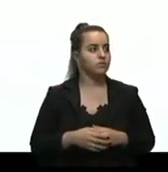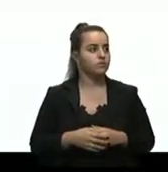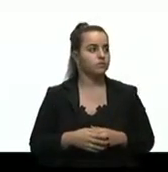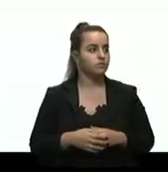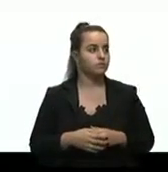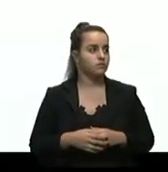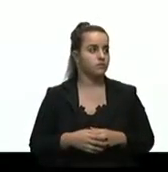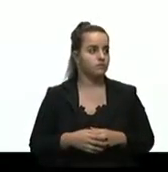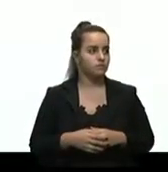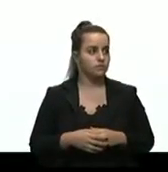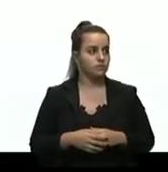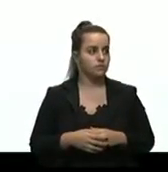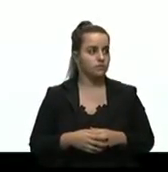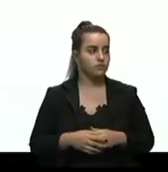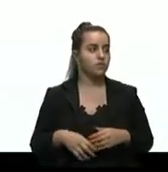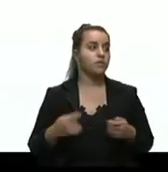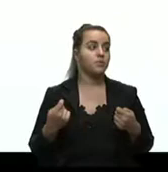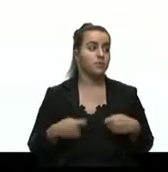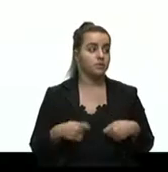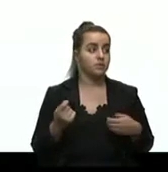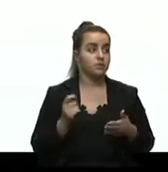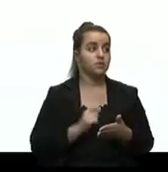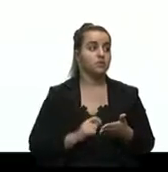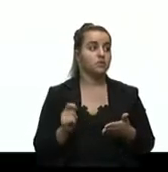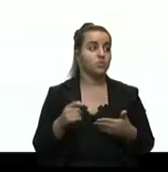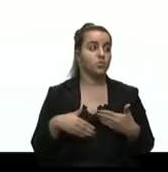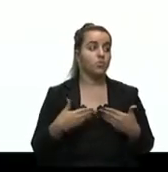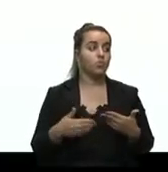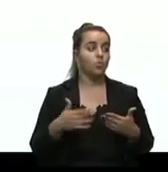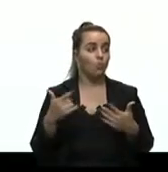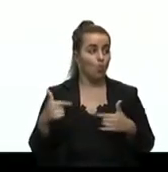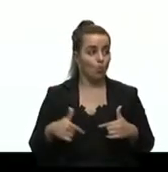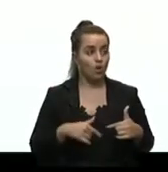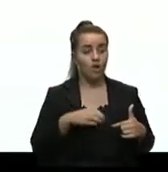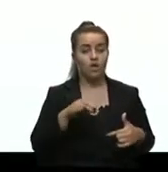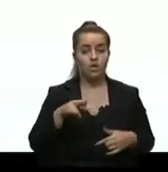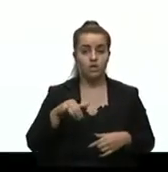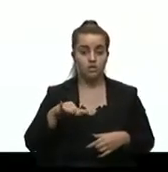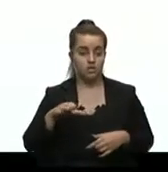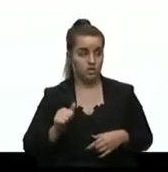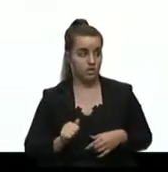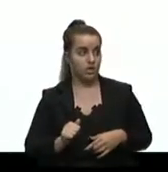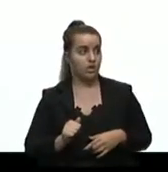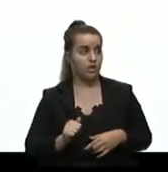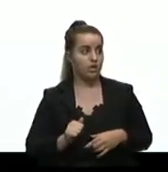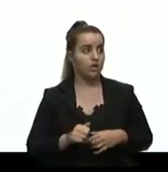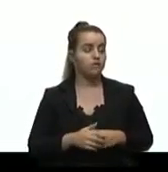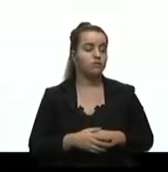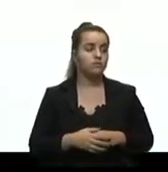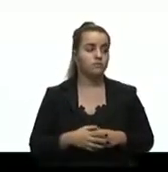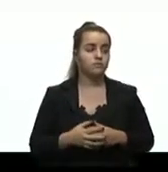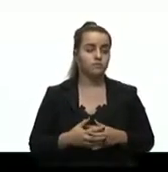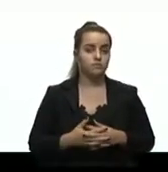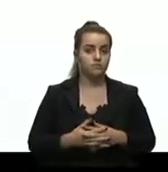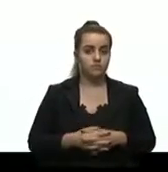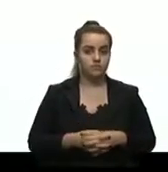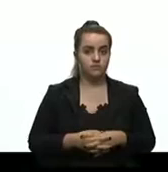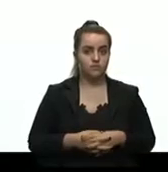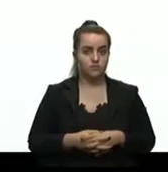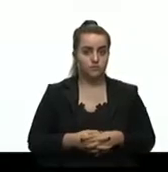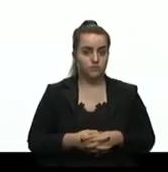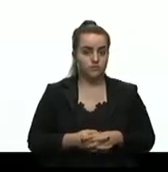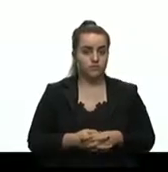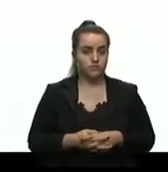máximo igual a 5%. Determinando o nível, fixando o nível de significância, nós